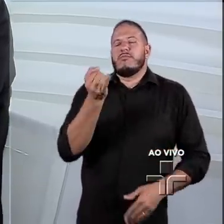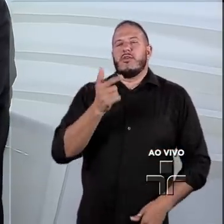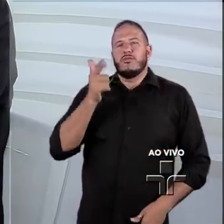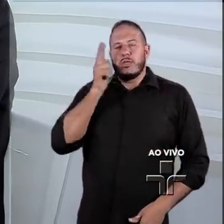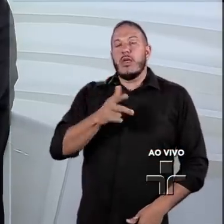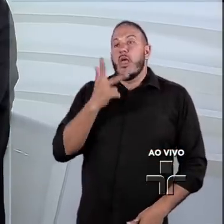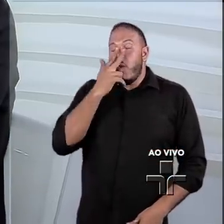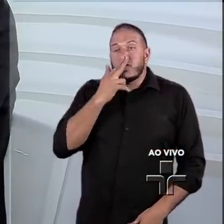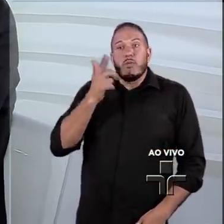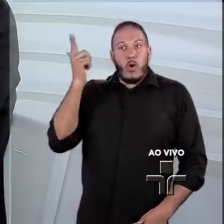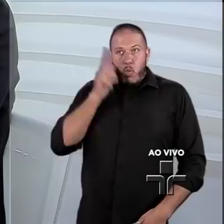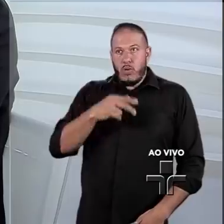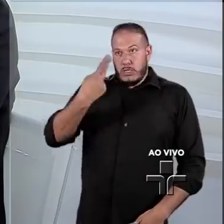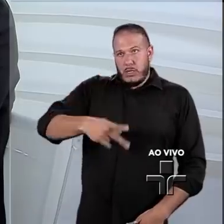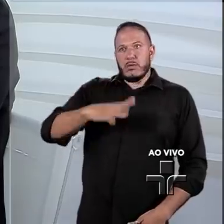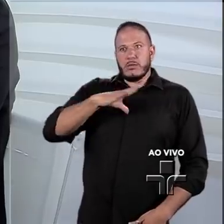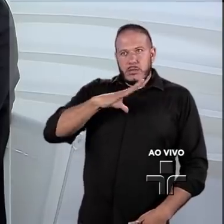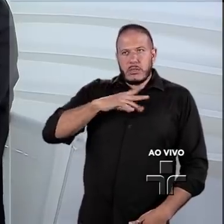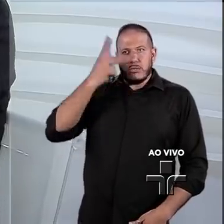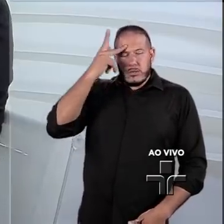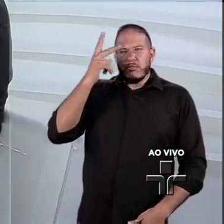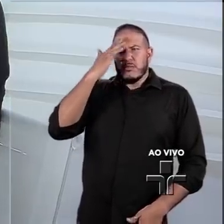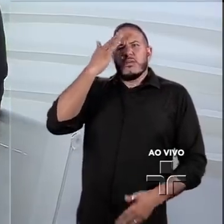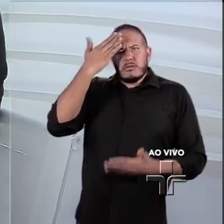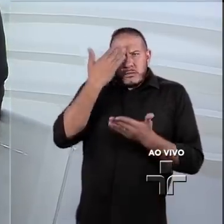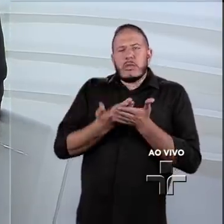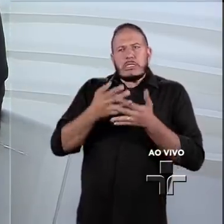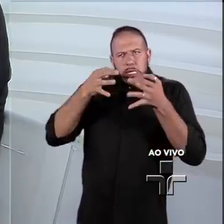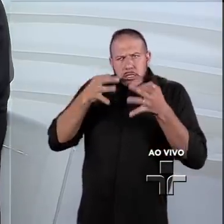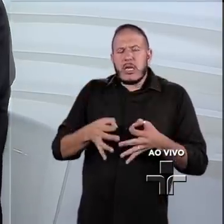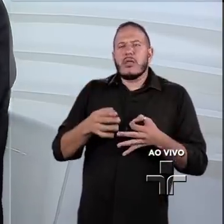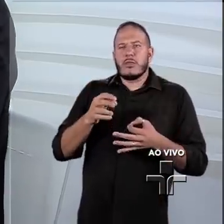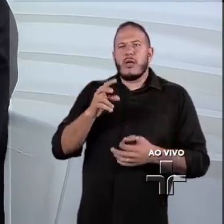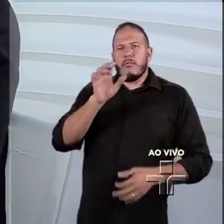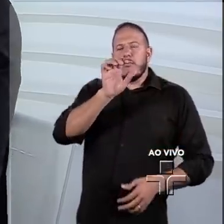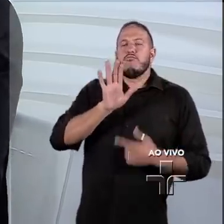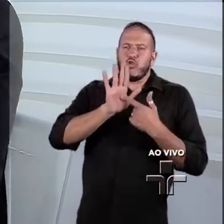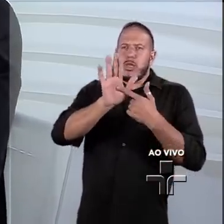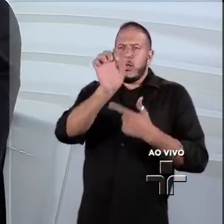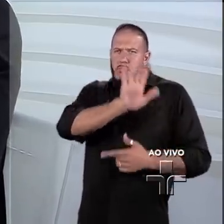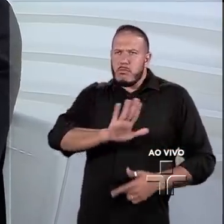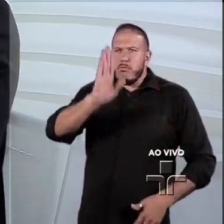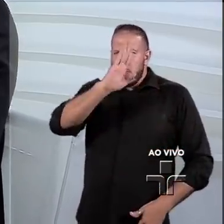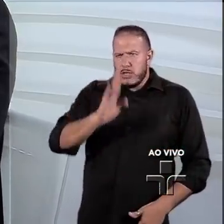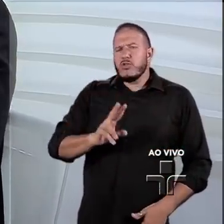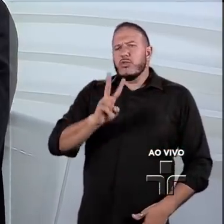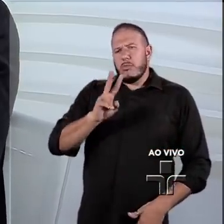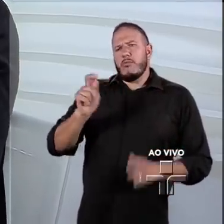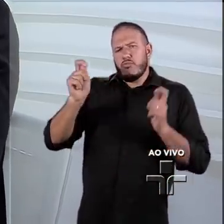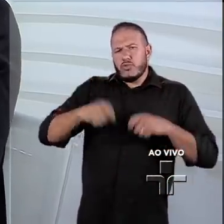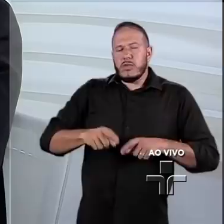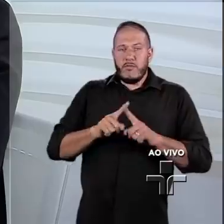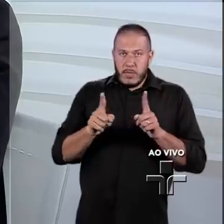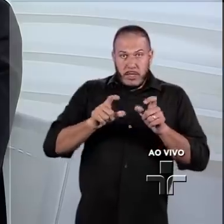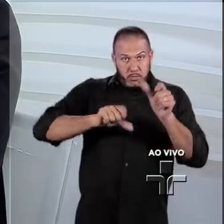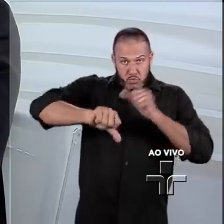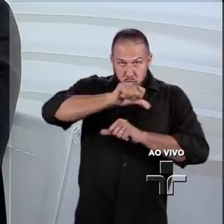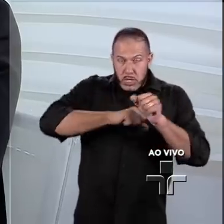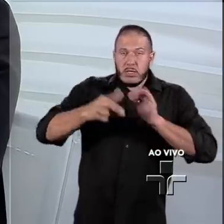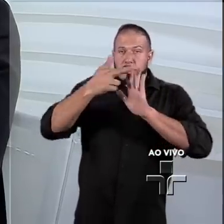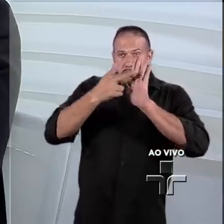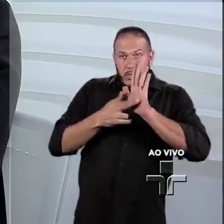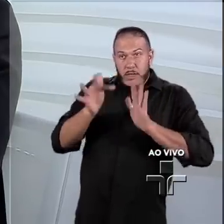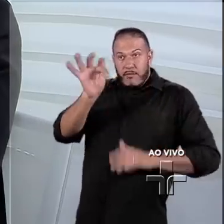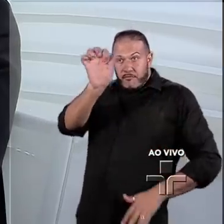Paulo e eu tenho certeza que isso a gente pode mostrar para o Brasil que também é possível. A reforma federal, ela precisa mexer